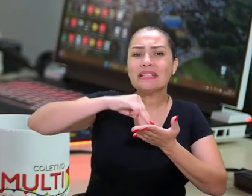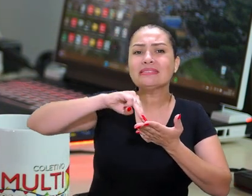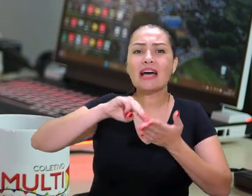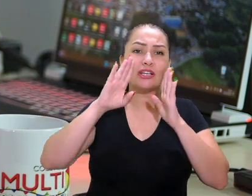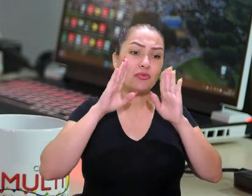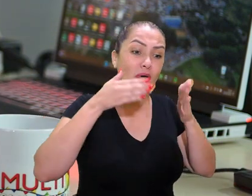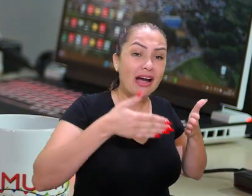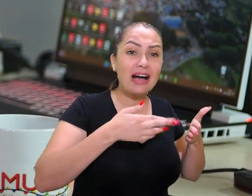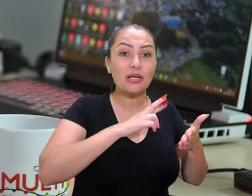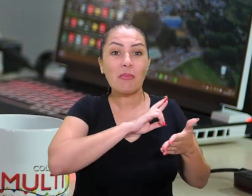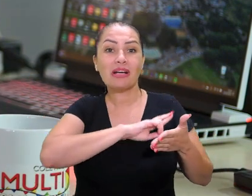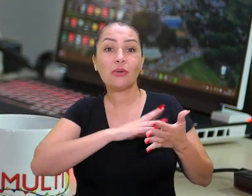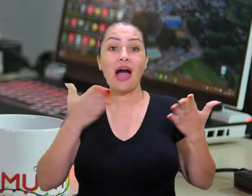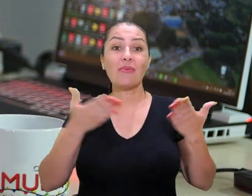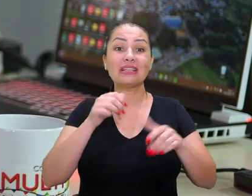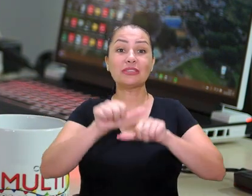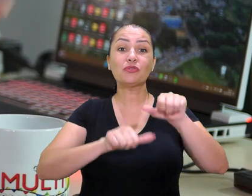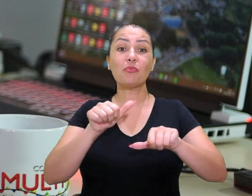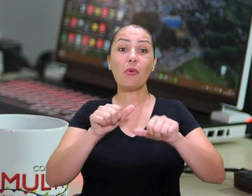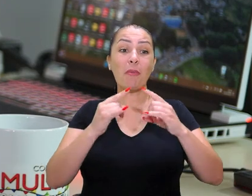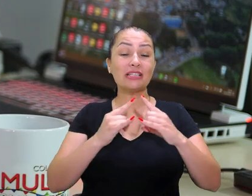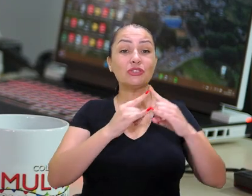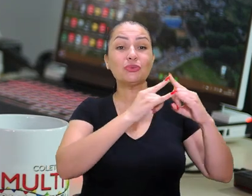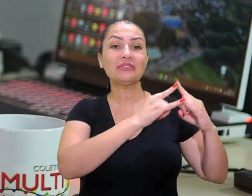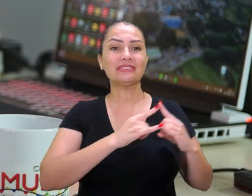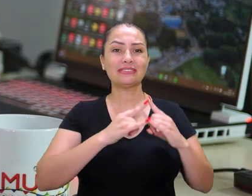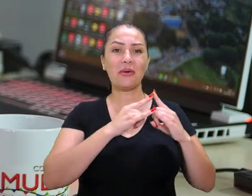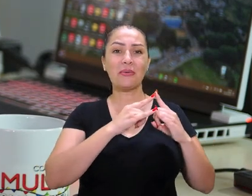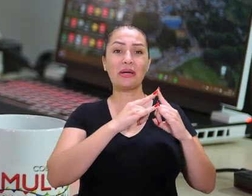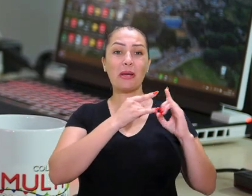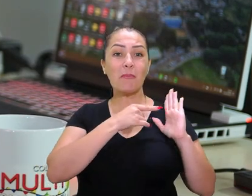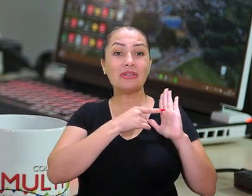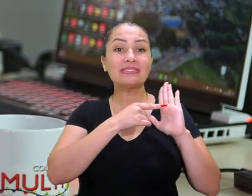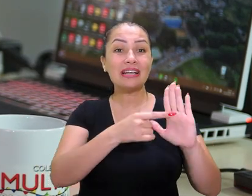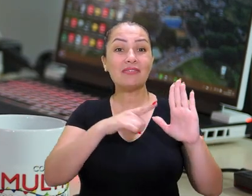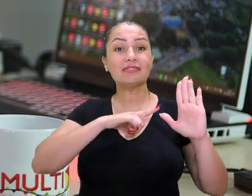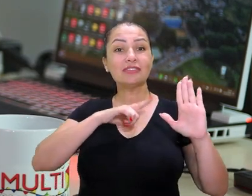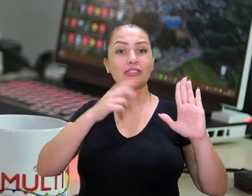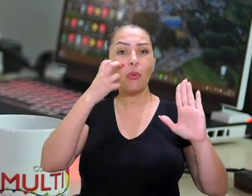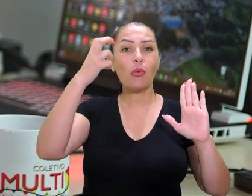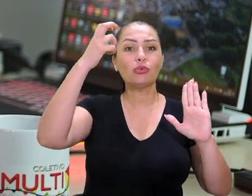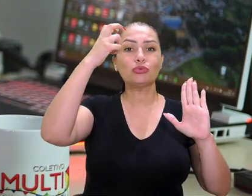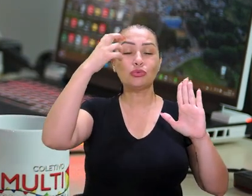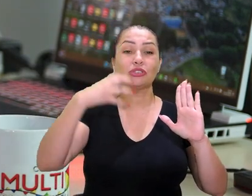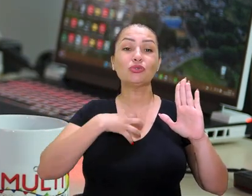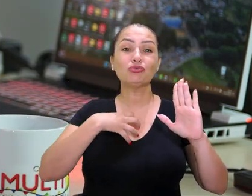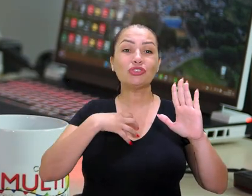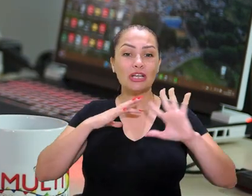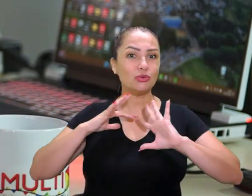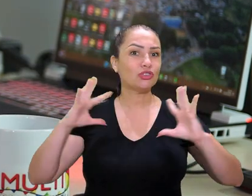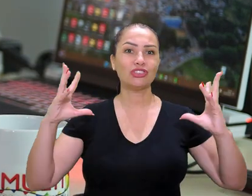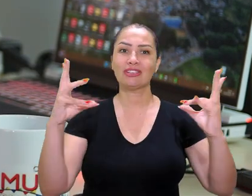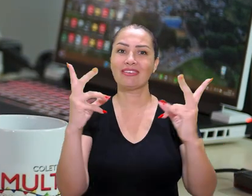religião, ele se tornou uma instituição que abordava a cultura numa totalidade, né, de uma maneira muito mais holística, né, muito